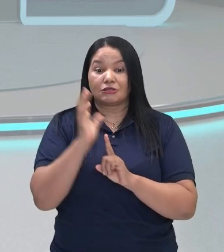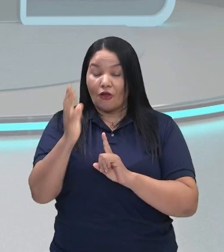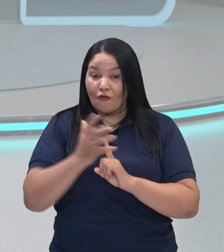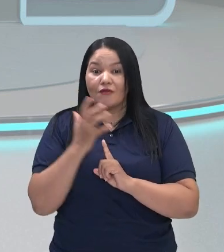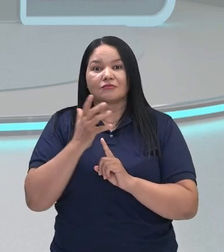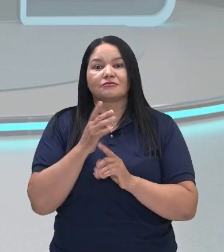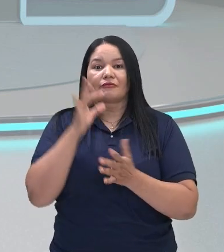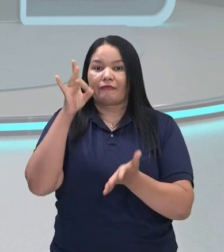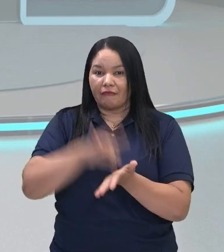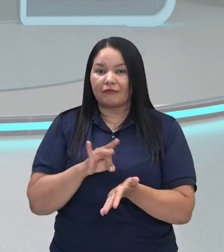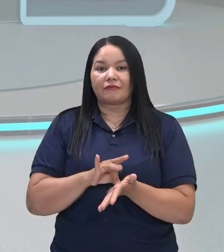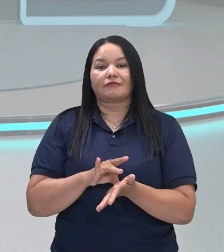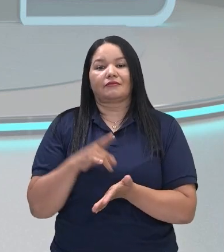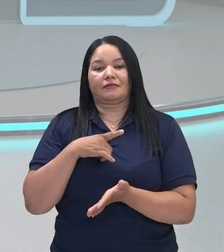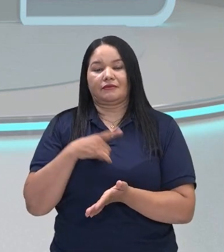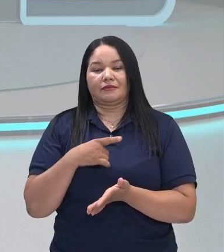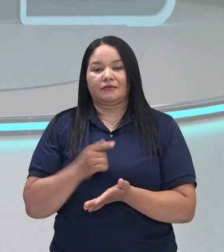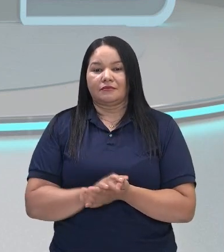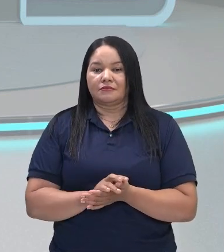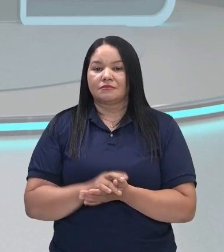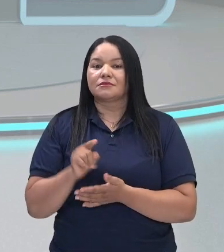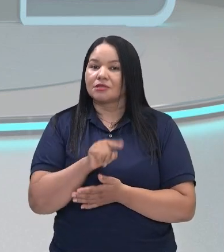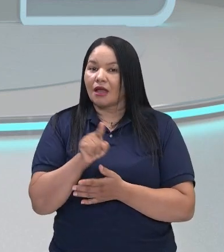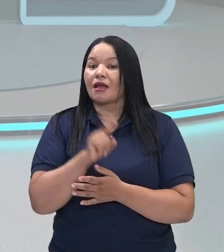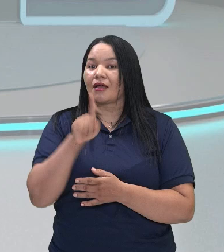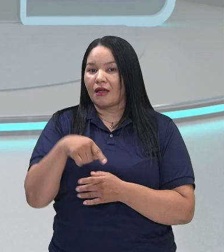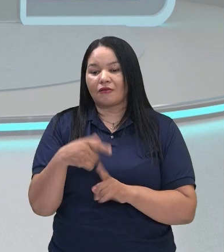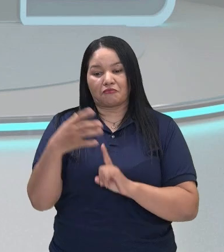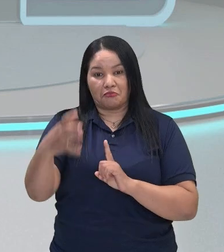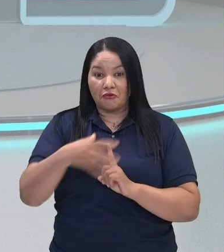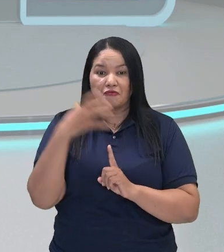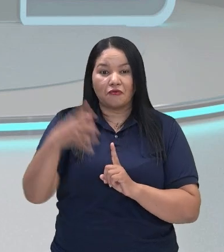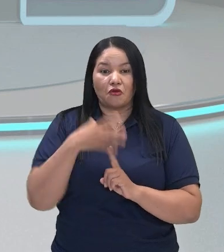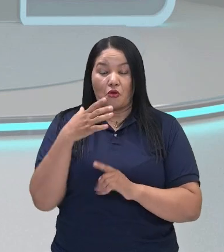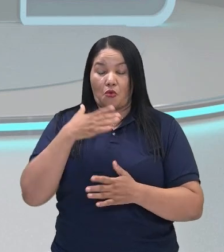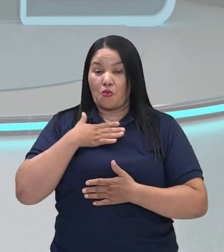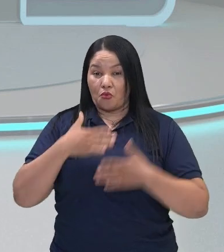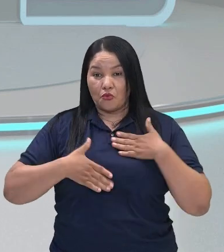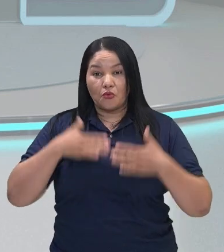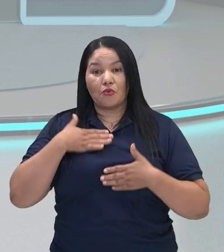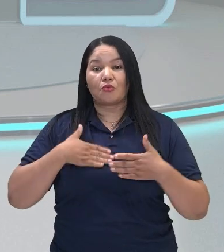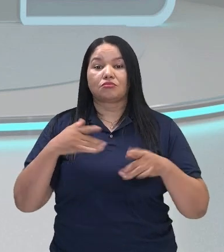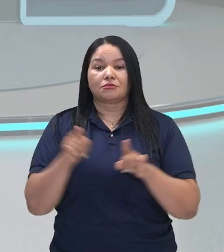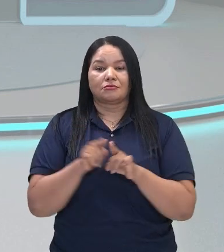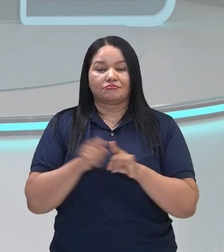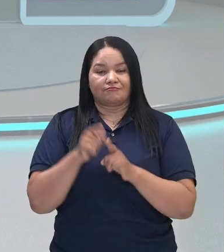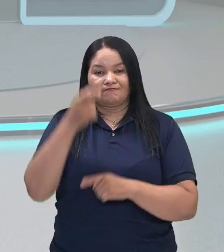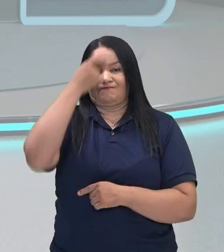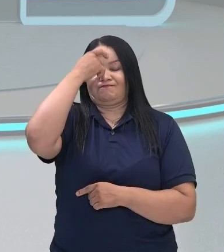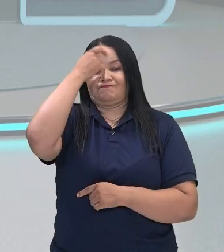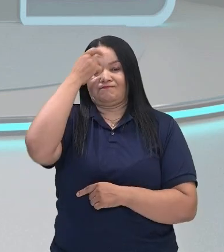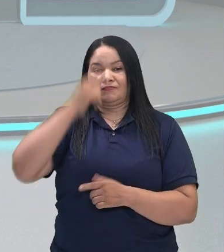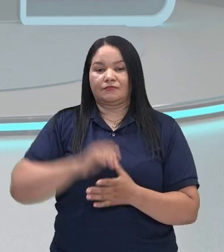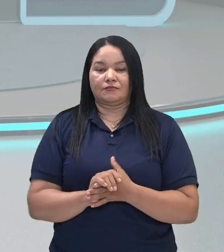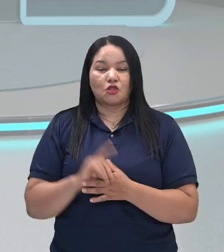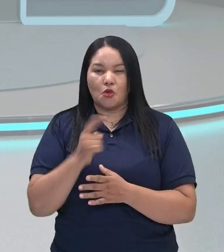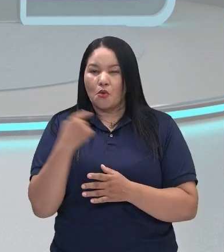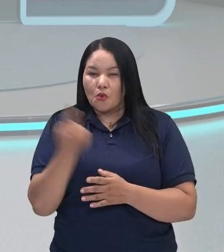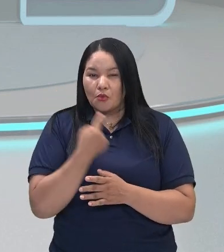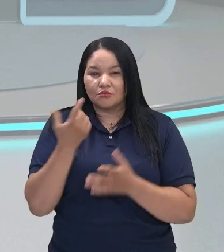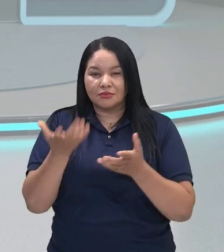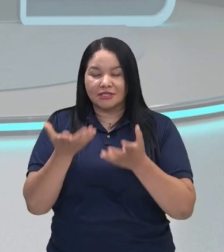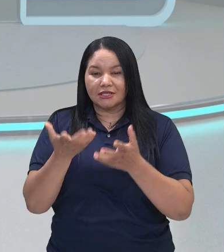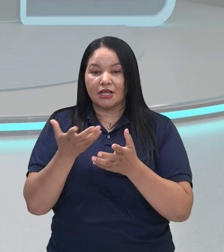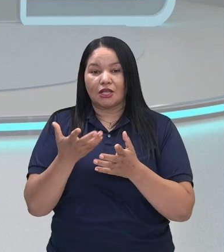já vimos, isso nos causa muitas influências no nosso corpo e na nossa mente, automaticamente aonde?